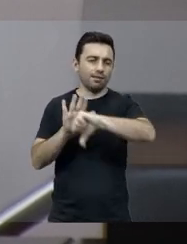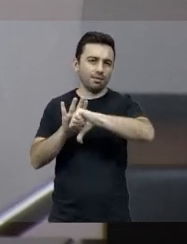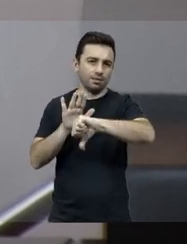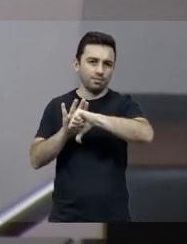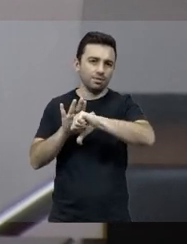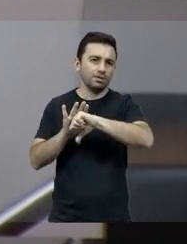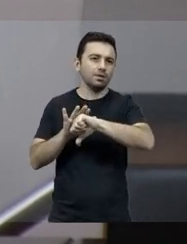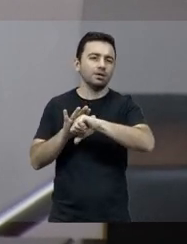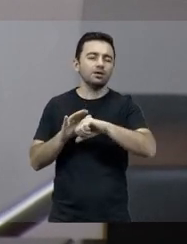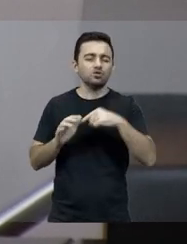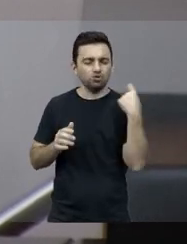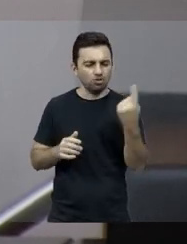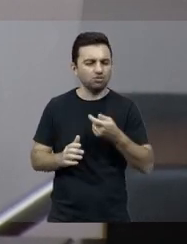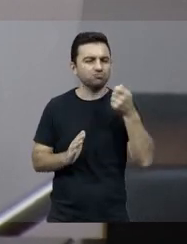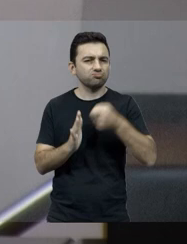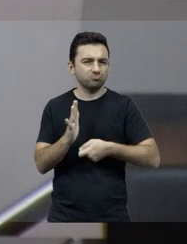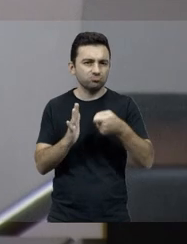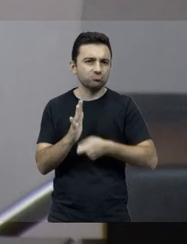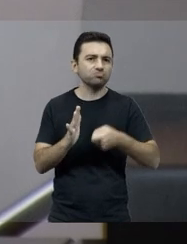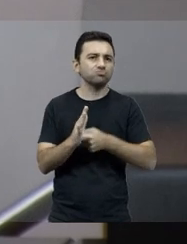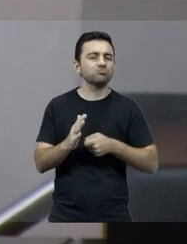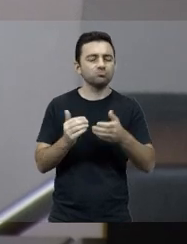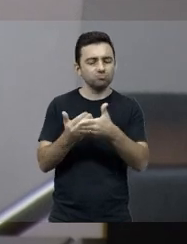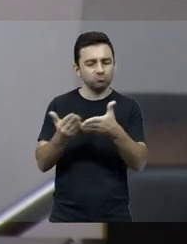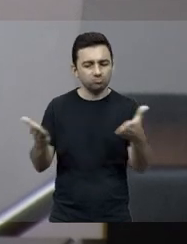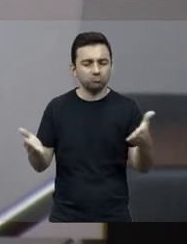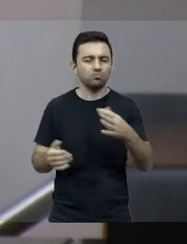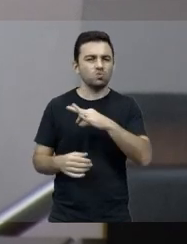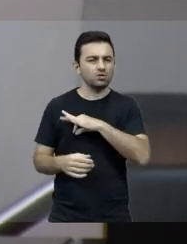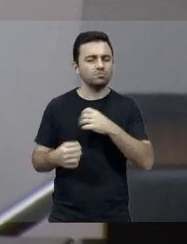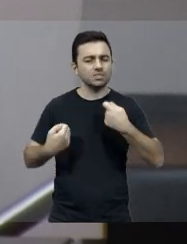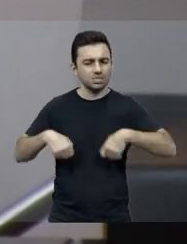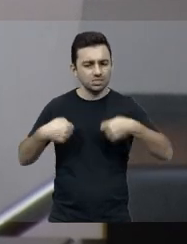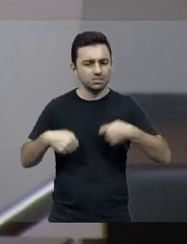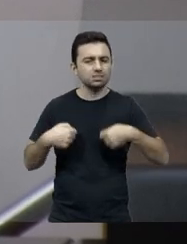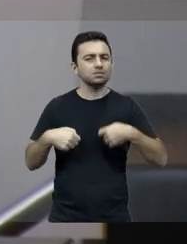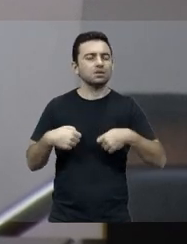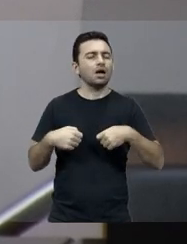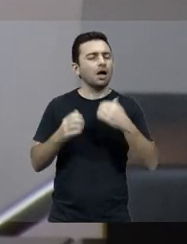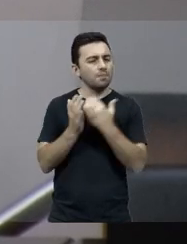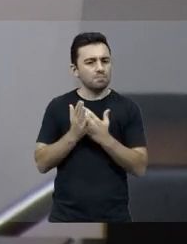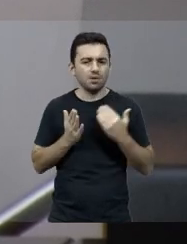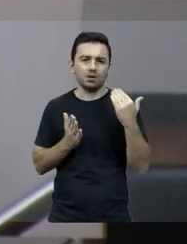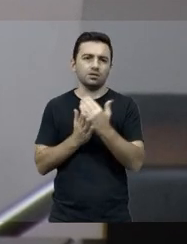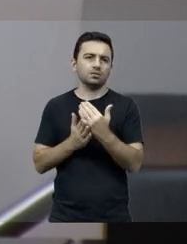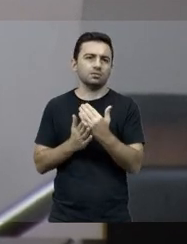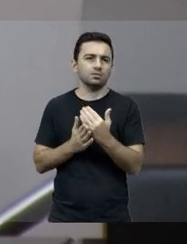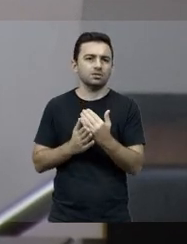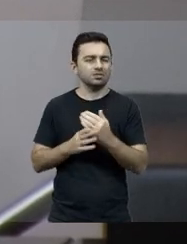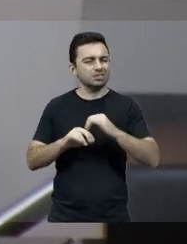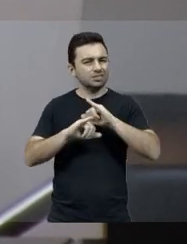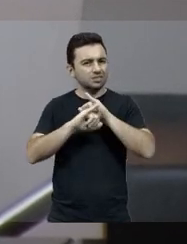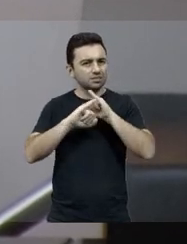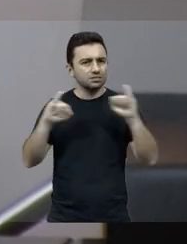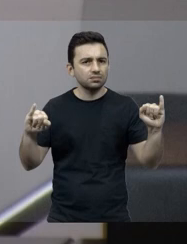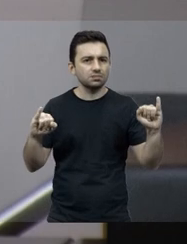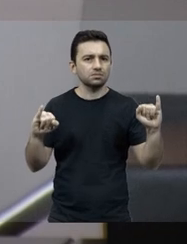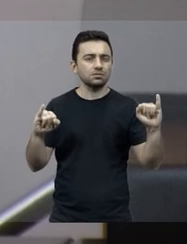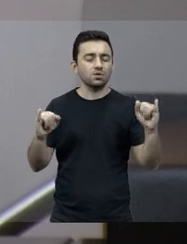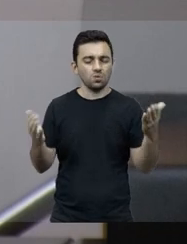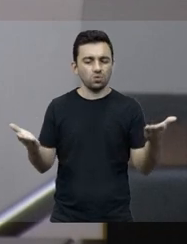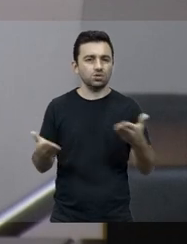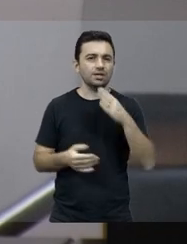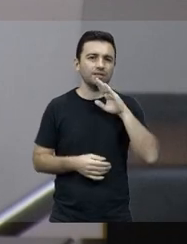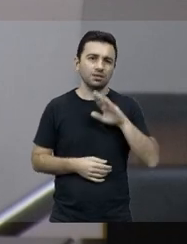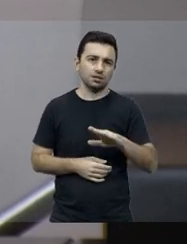tal, iremos cobrar de nossas autoridades e buscar punições. E o que nós pedimos, nosso grito, não é outro nessa tarde.